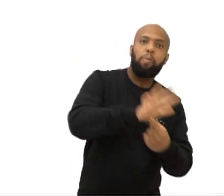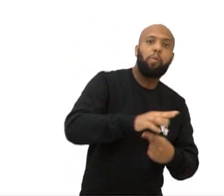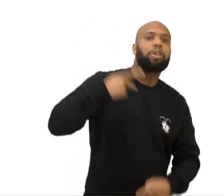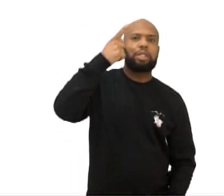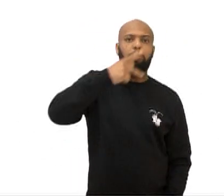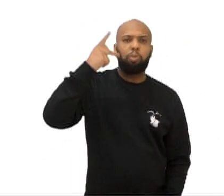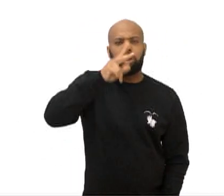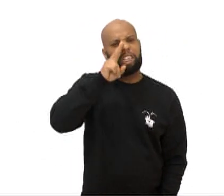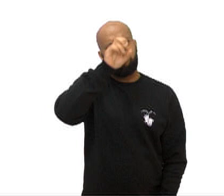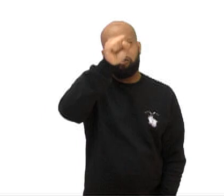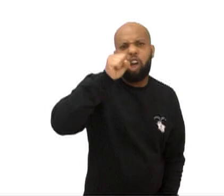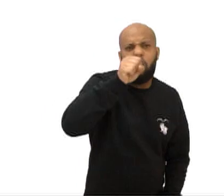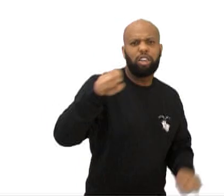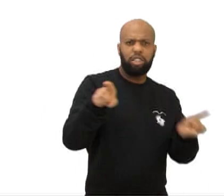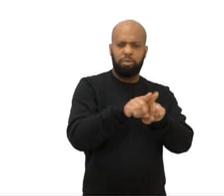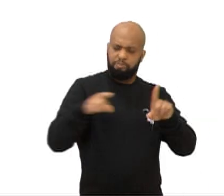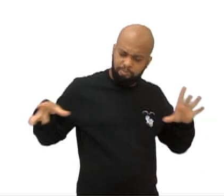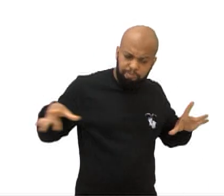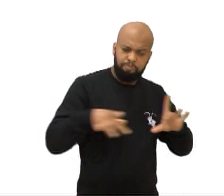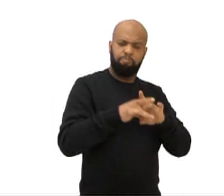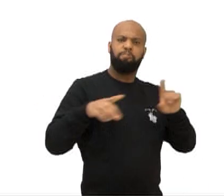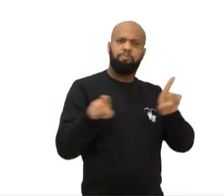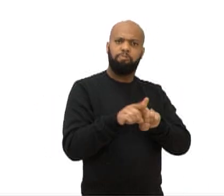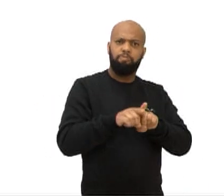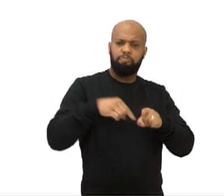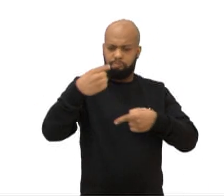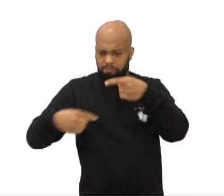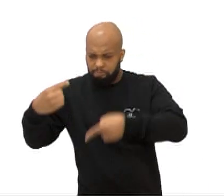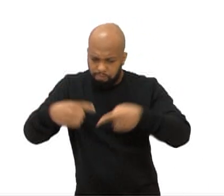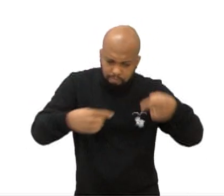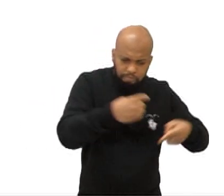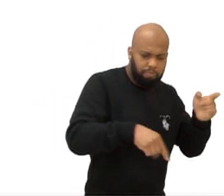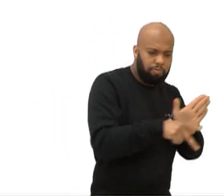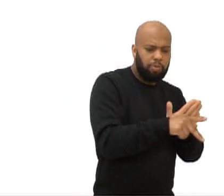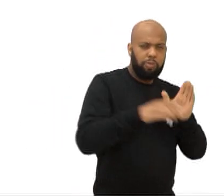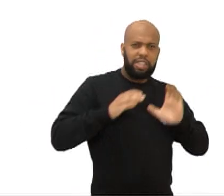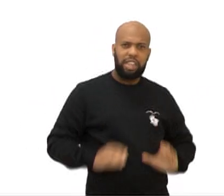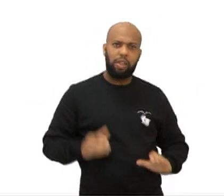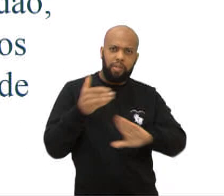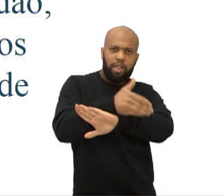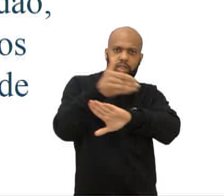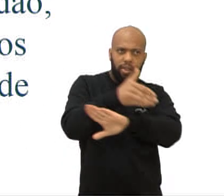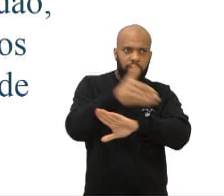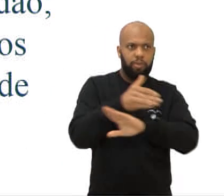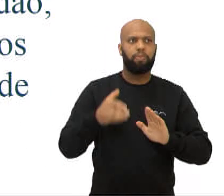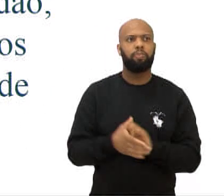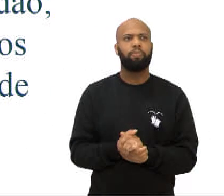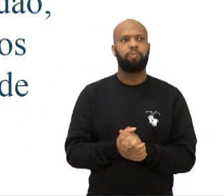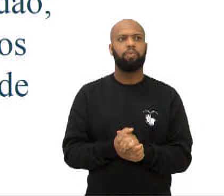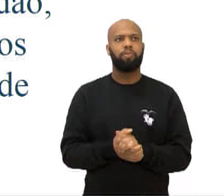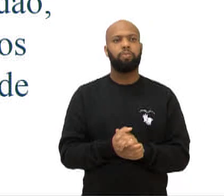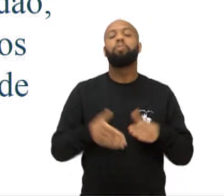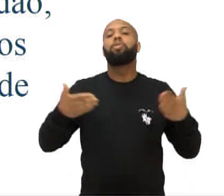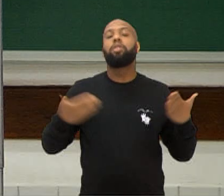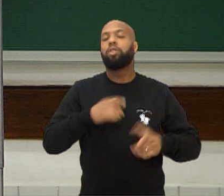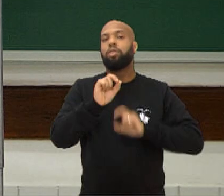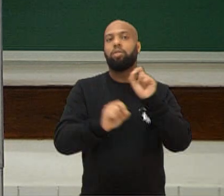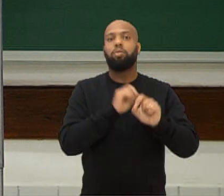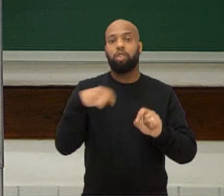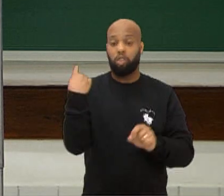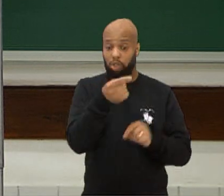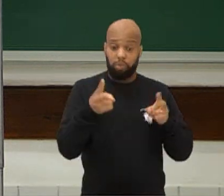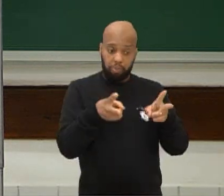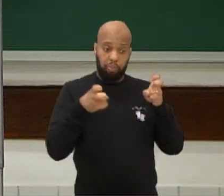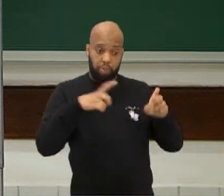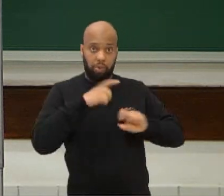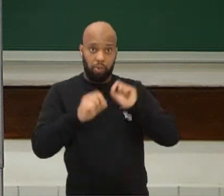né, o engajamento, o exercício, né, da virtude cívica dos cidadãos. Então agora, nós percebemos